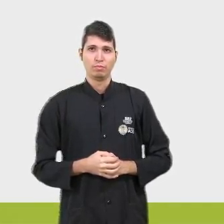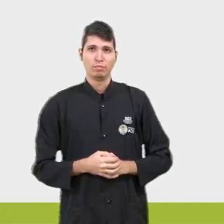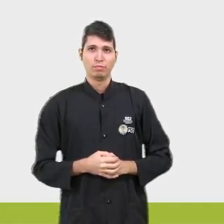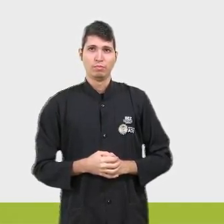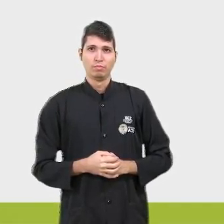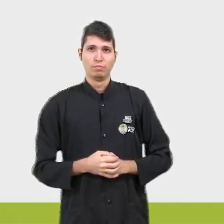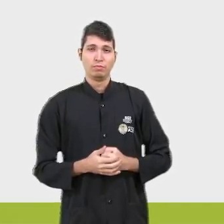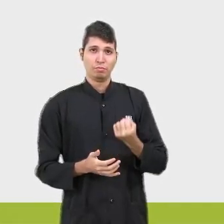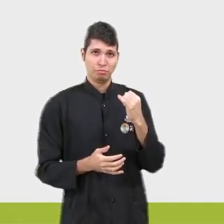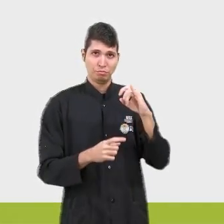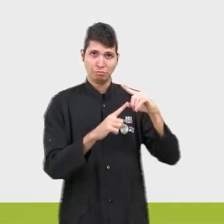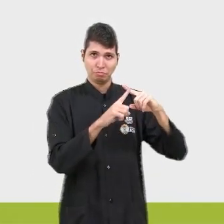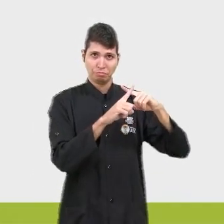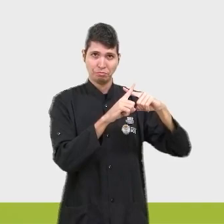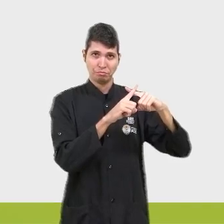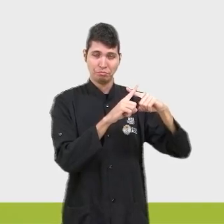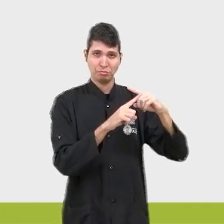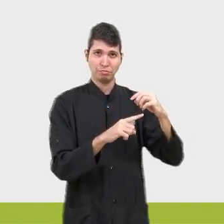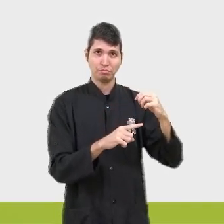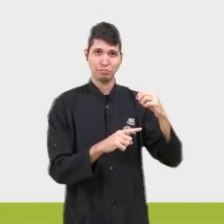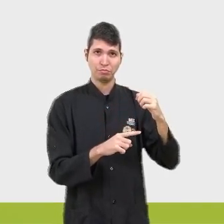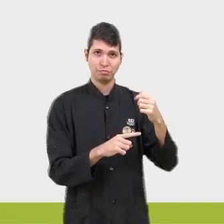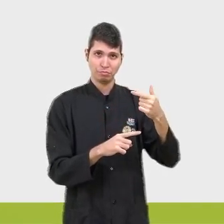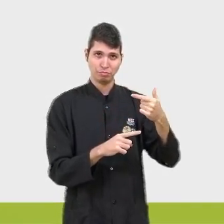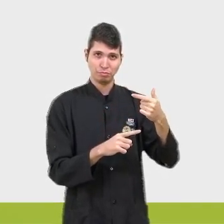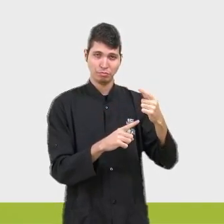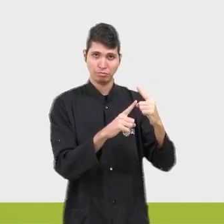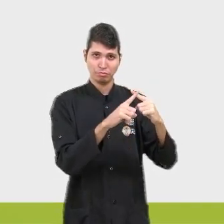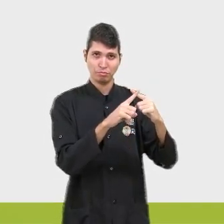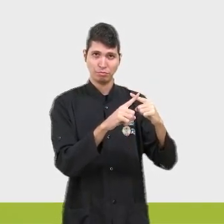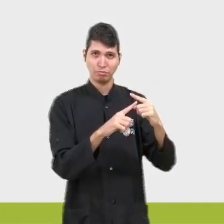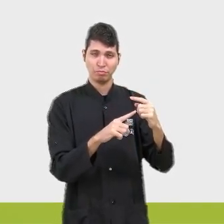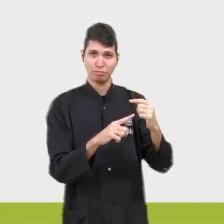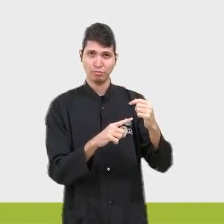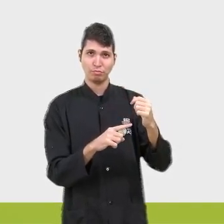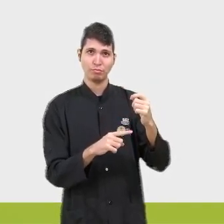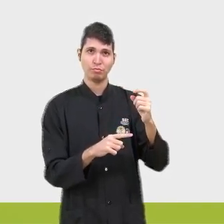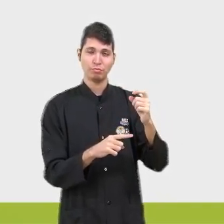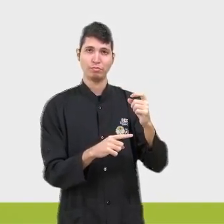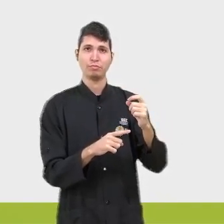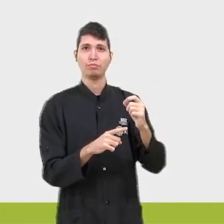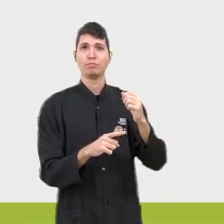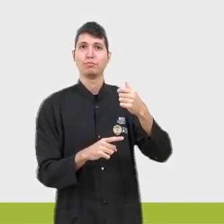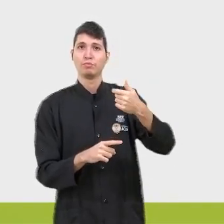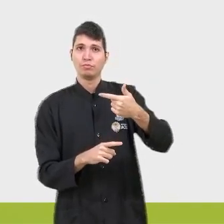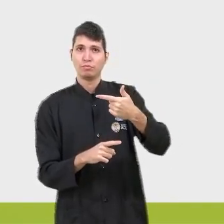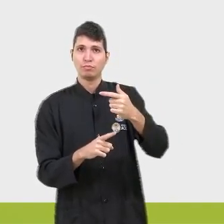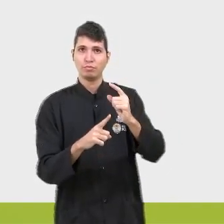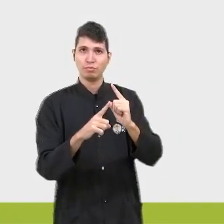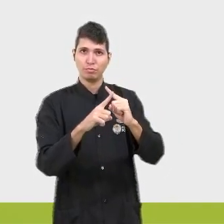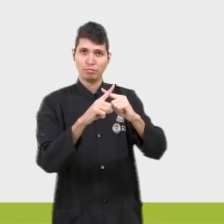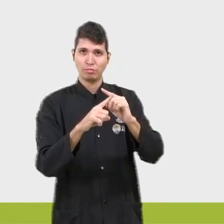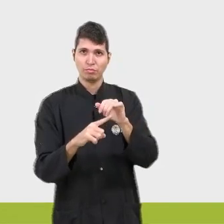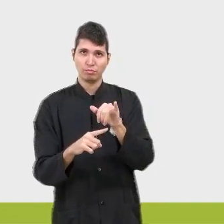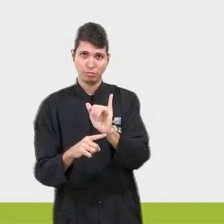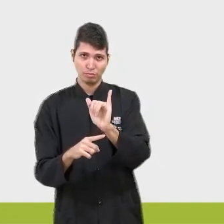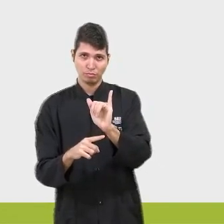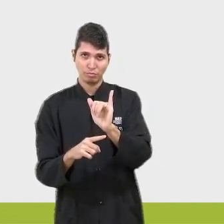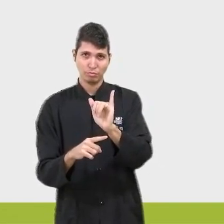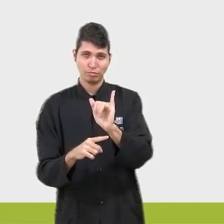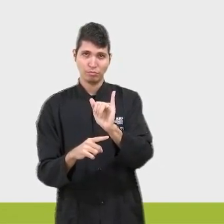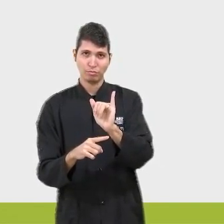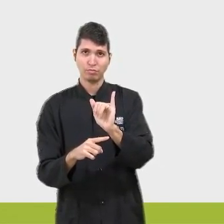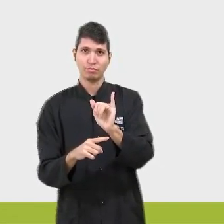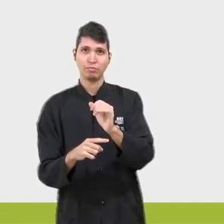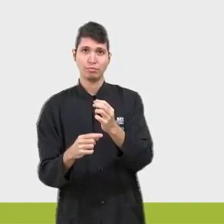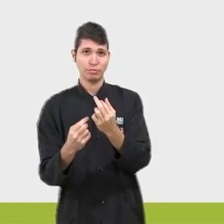eu multiplicar, ó, 2 vezes x volta a ser 2x, e se eu multiplicar 2 vezes y, volta a ser 2y, ok? Então, isso